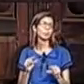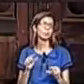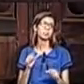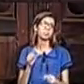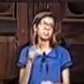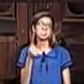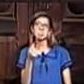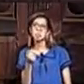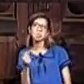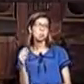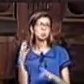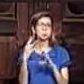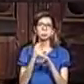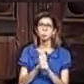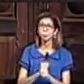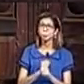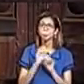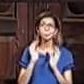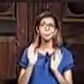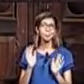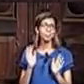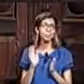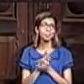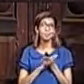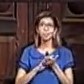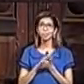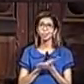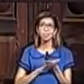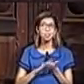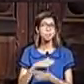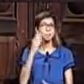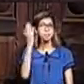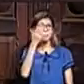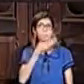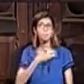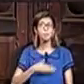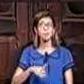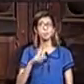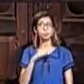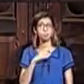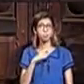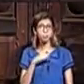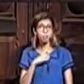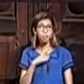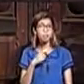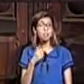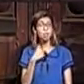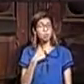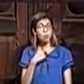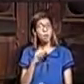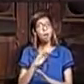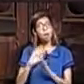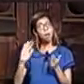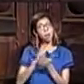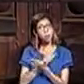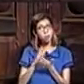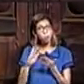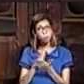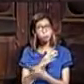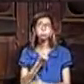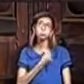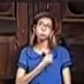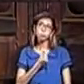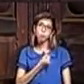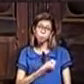tantos milhões, nada tem a comprovação numérica. O que eu tenho aqui são alguns números que eu gostaria